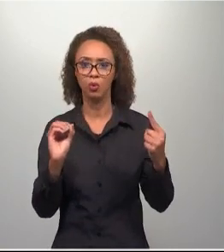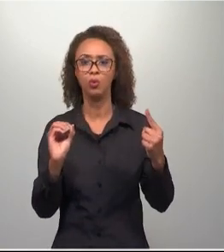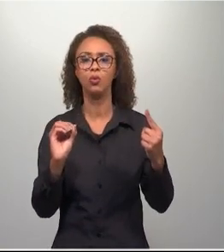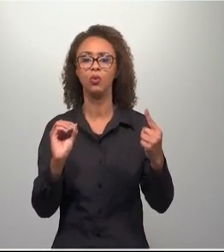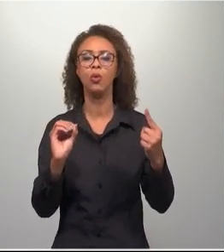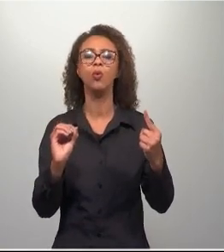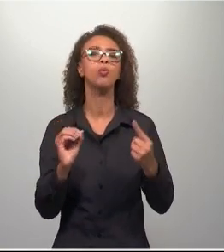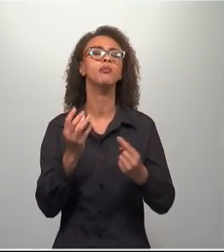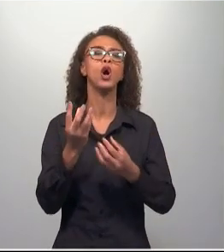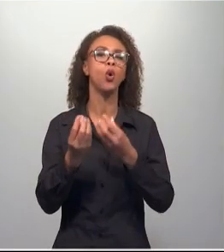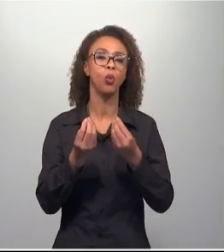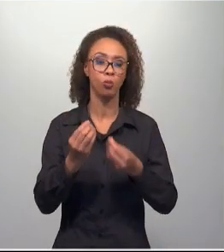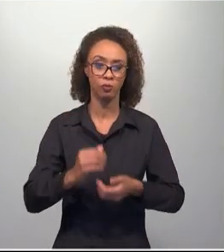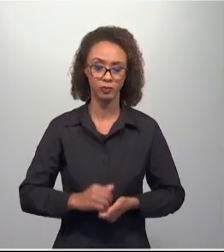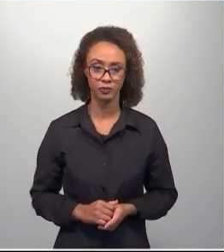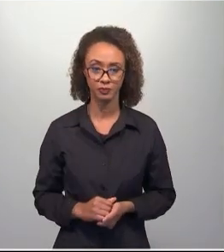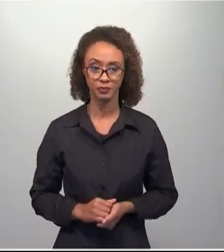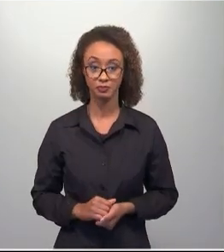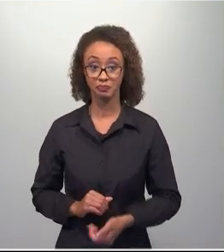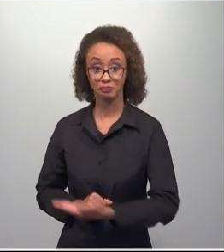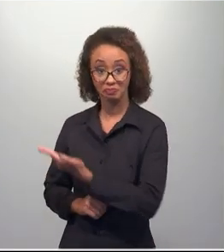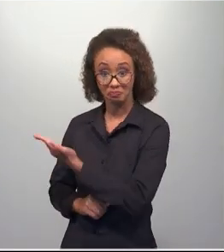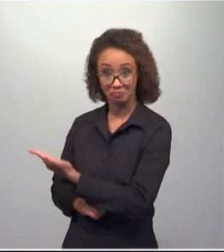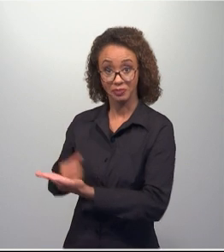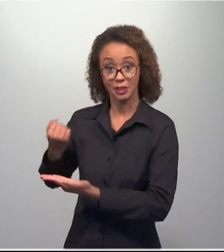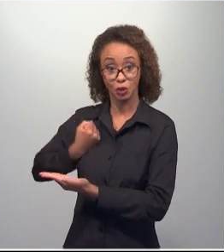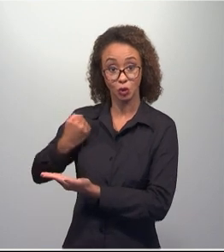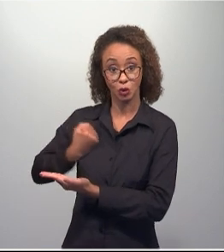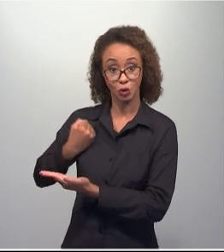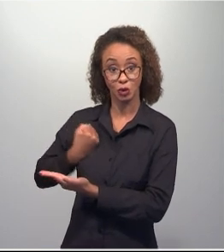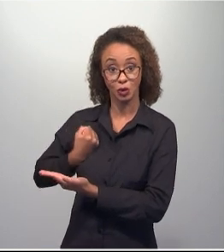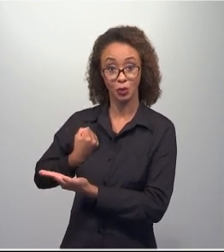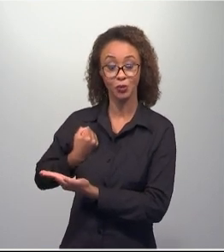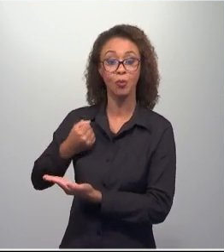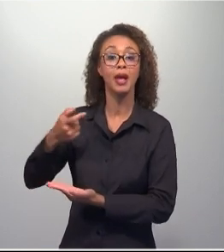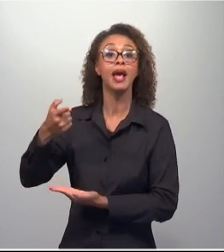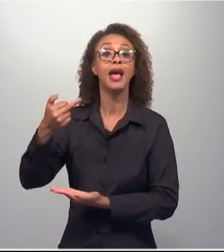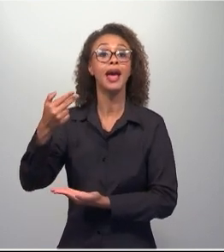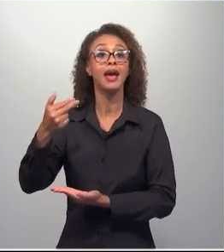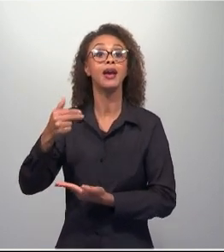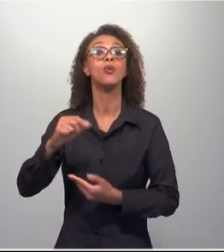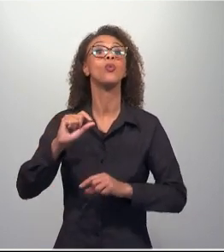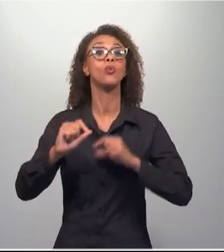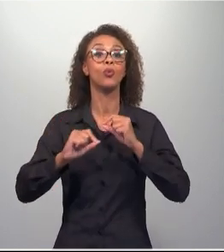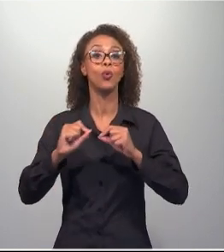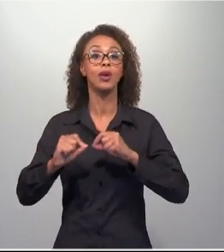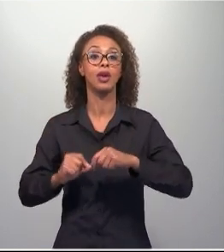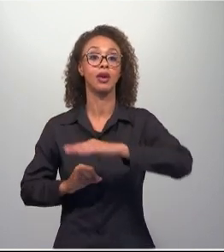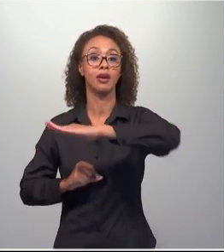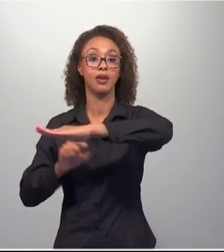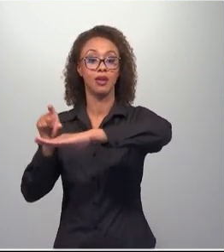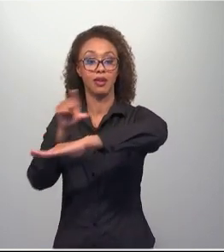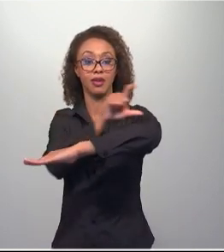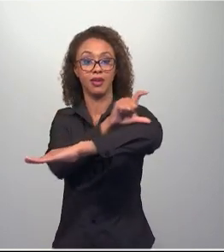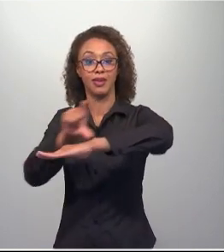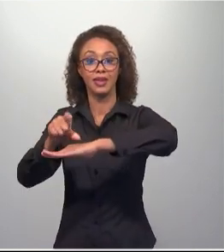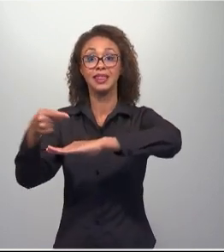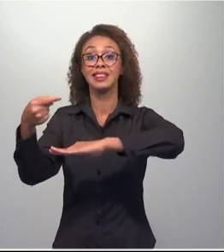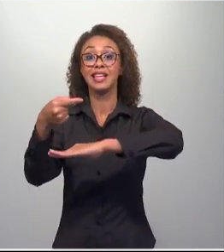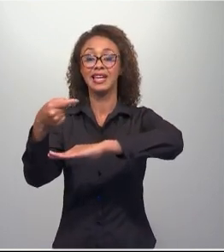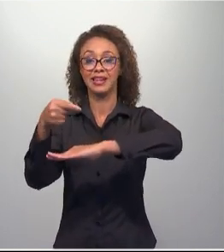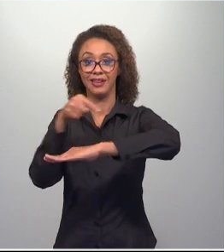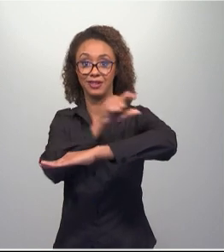então eu tenho esse número aqui é equivalente a este negativo aqui